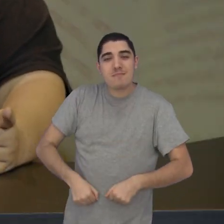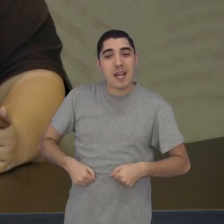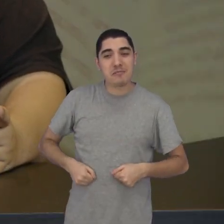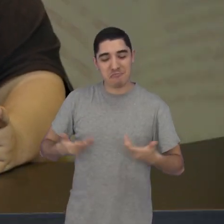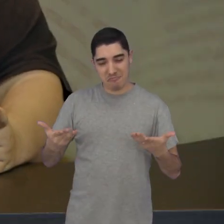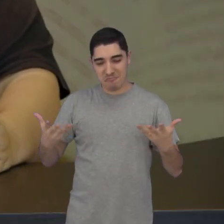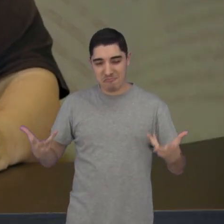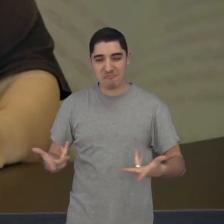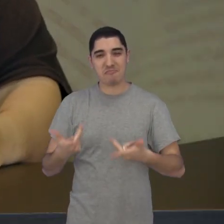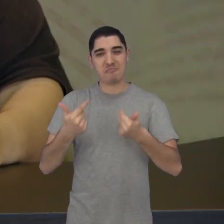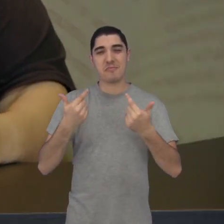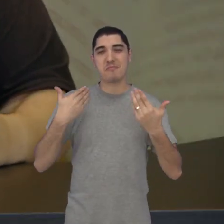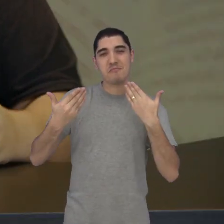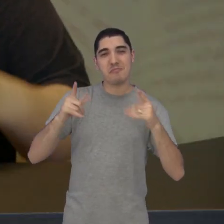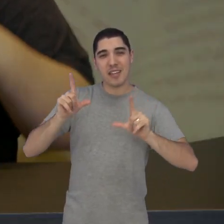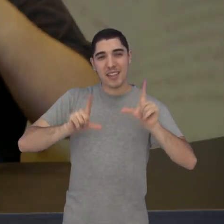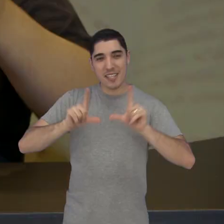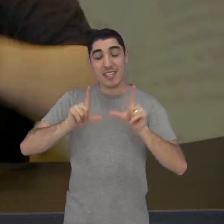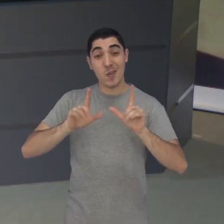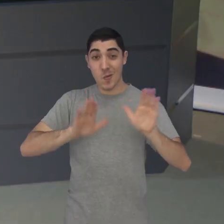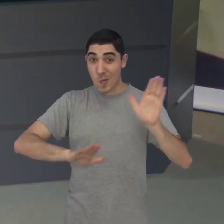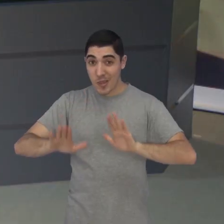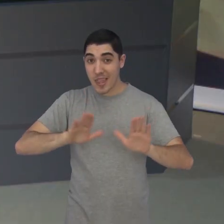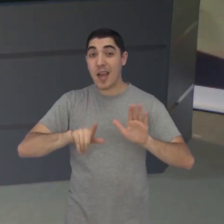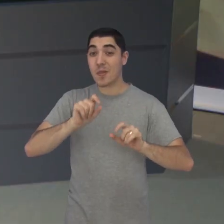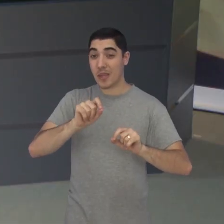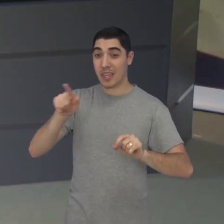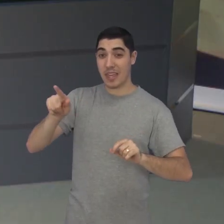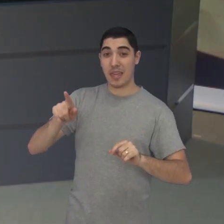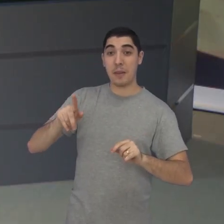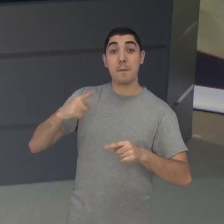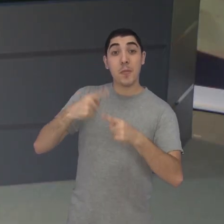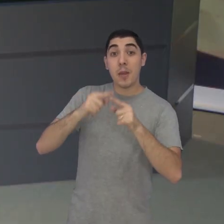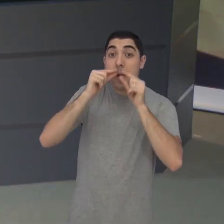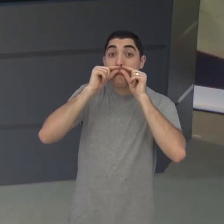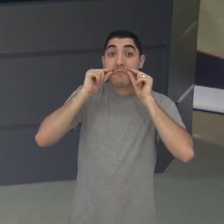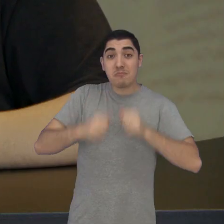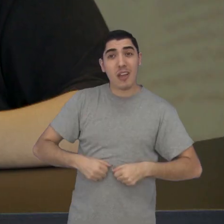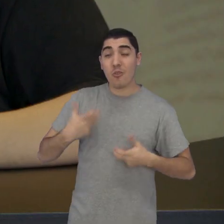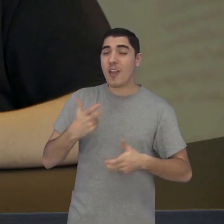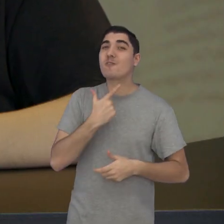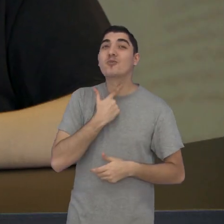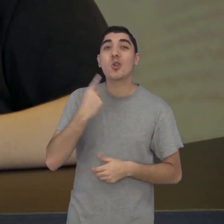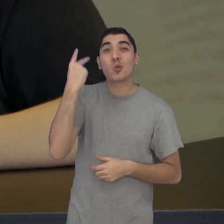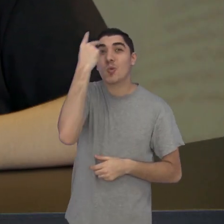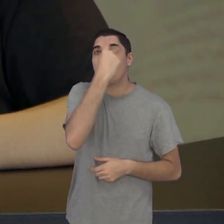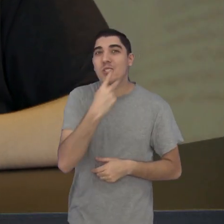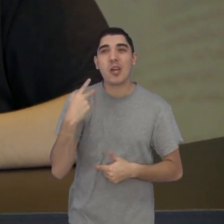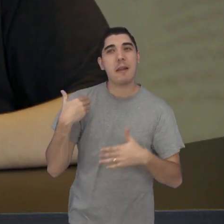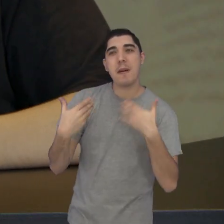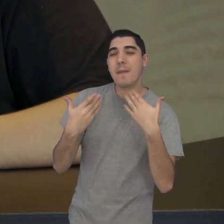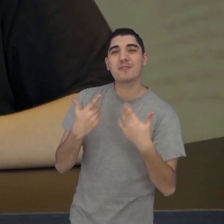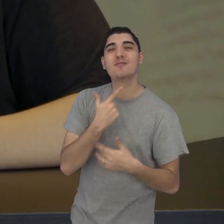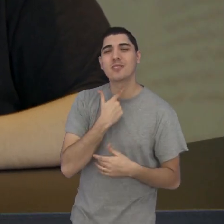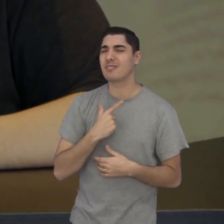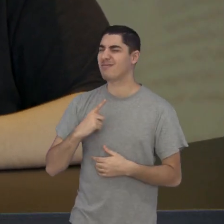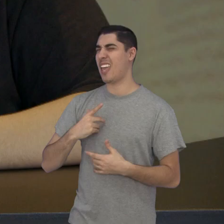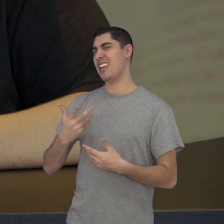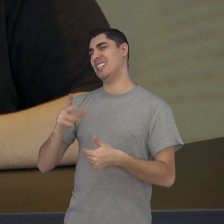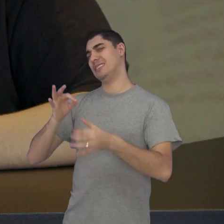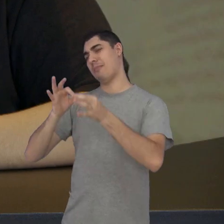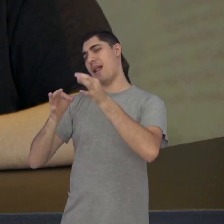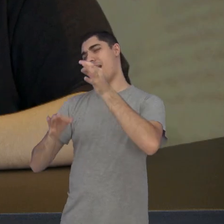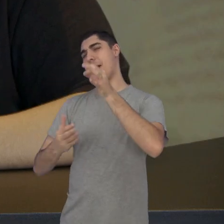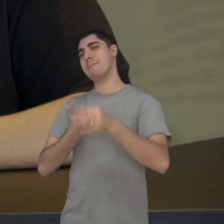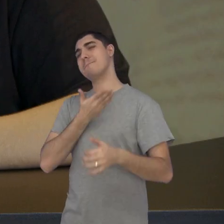com o Mazzaropinho, um programa muito legal que dava para continuar mais, que realmente o Mazzaropi Podia ter um programa de 2 horas que ainda teria coisa para falar dele, né?